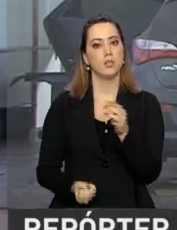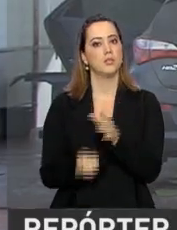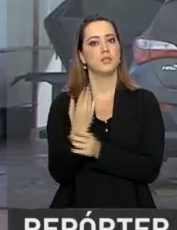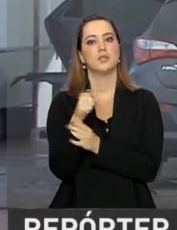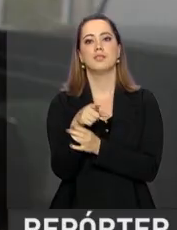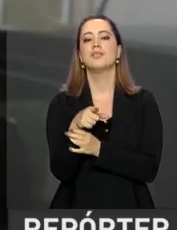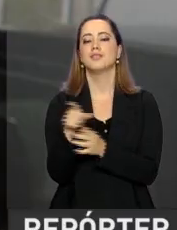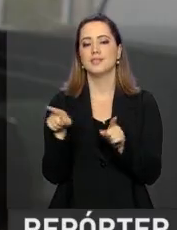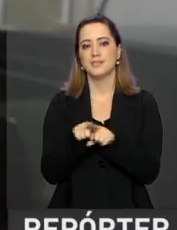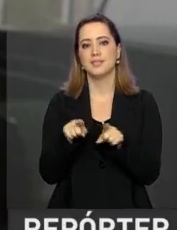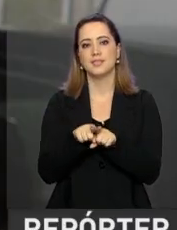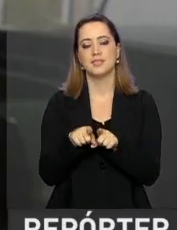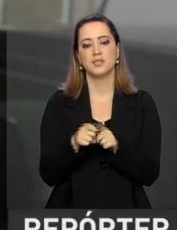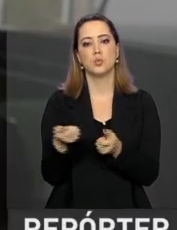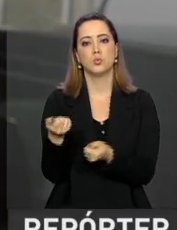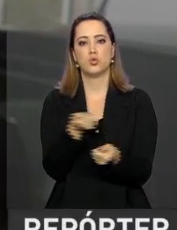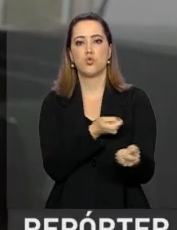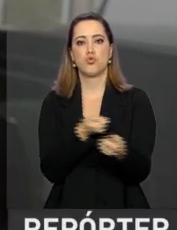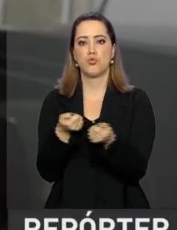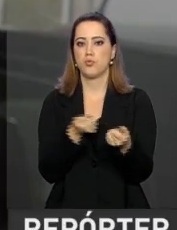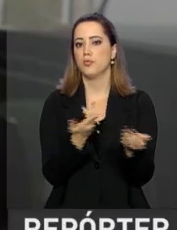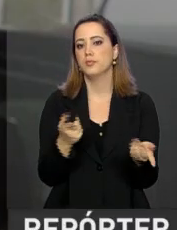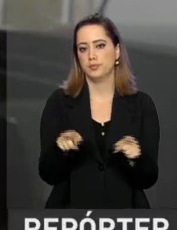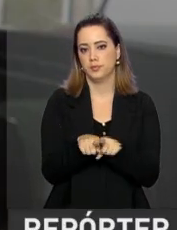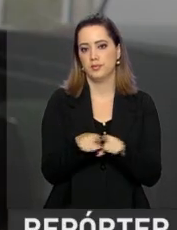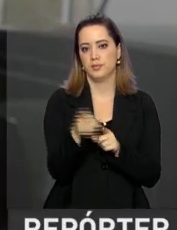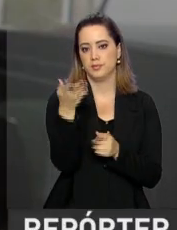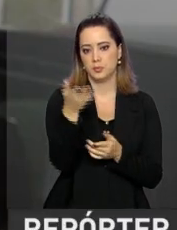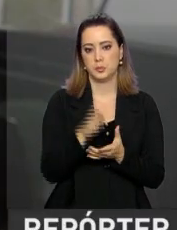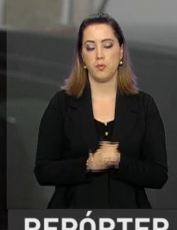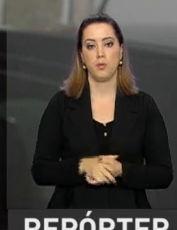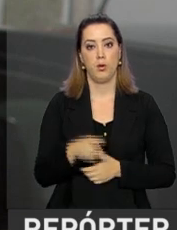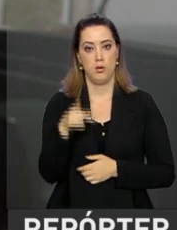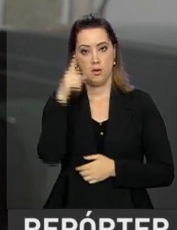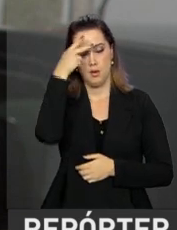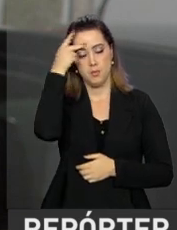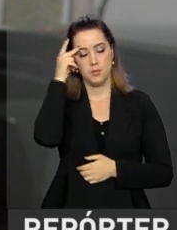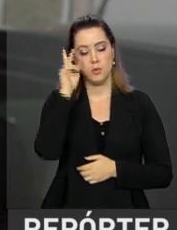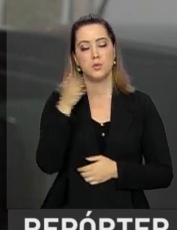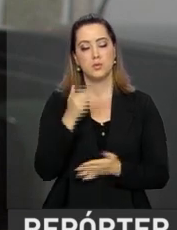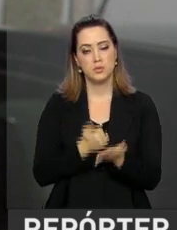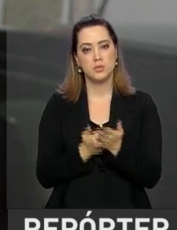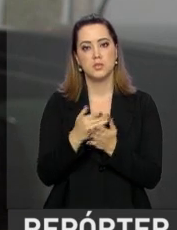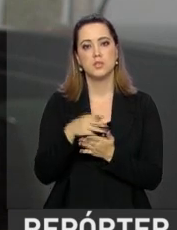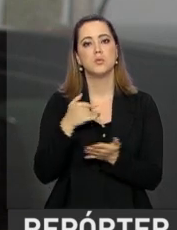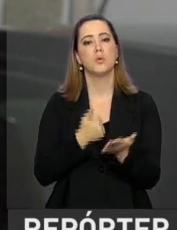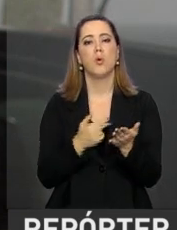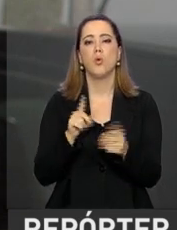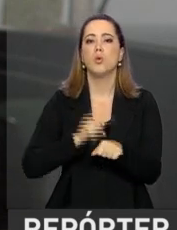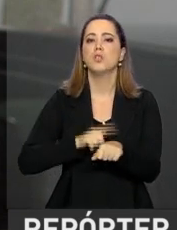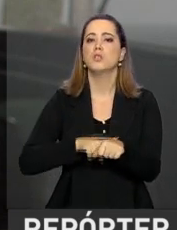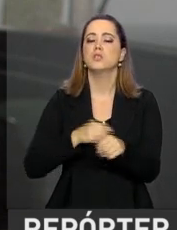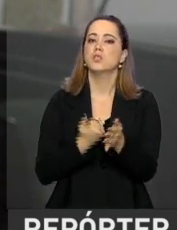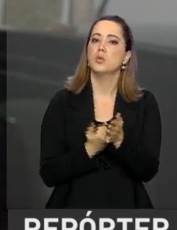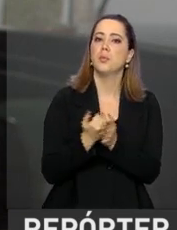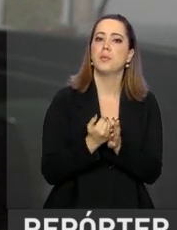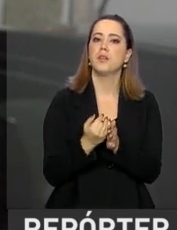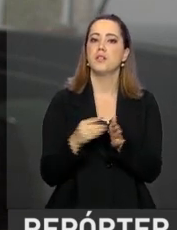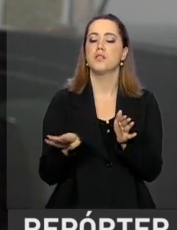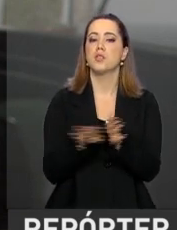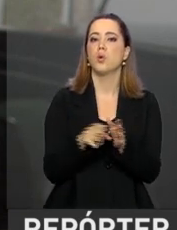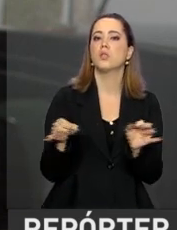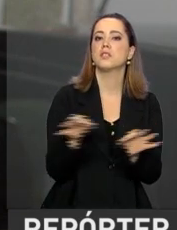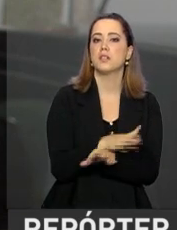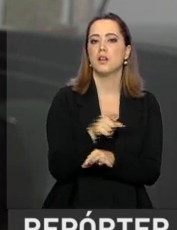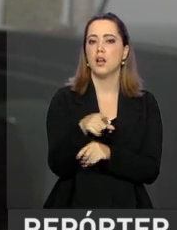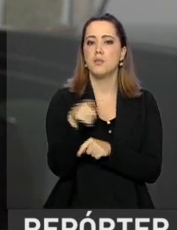Lava Jato. Para o cliente, o fato de ter um aplicativo vai permitir que ele saiba a hora que começa e que termina a lavagem dele. Isso é legal por quê? Porque ele consegue se